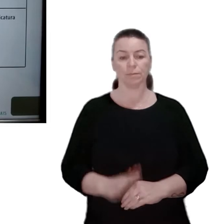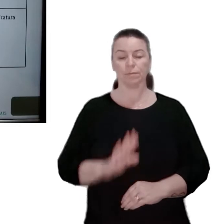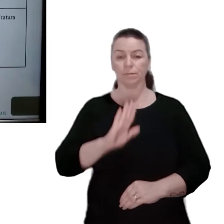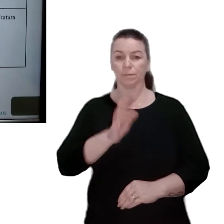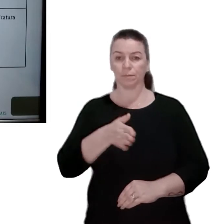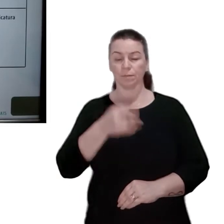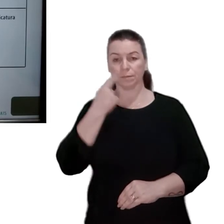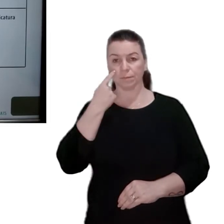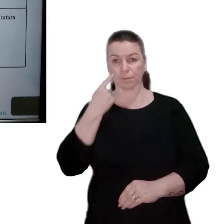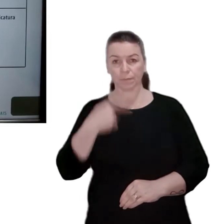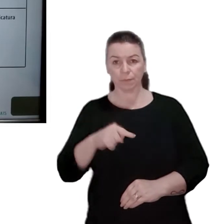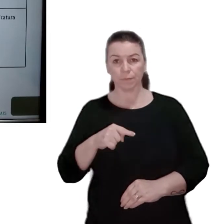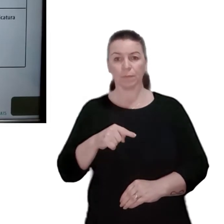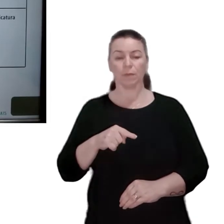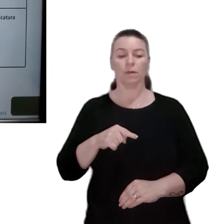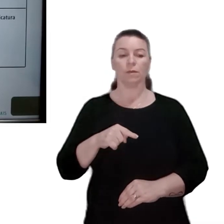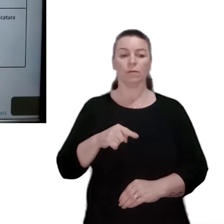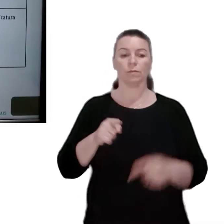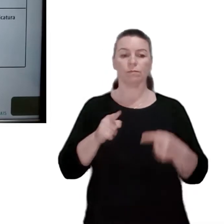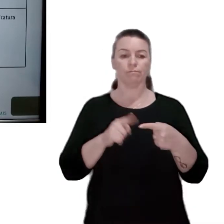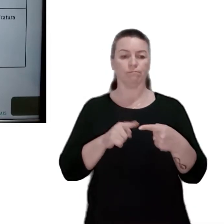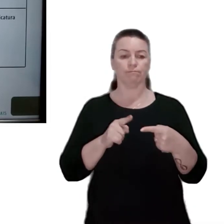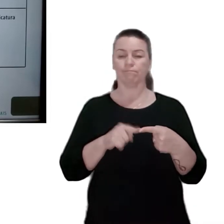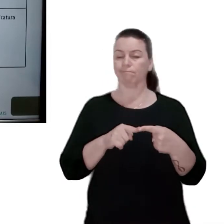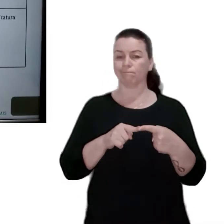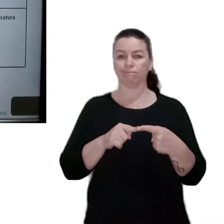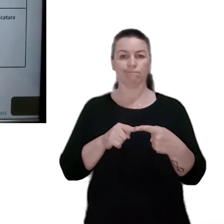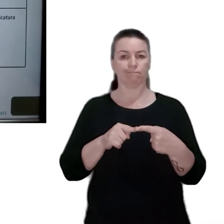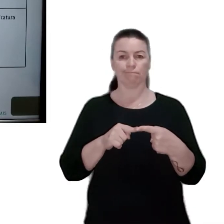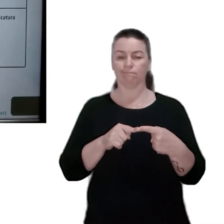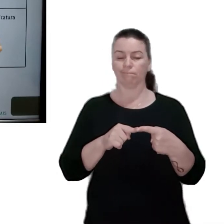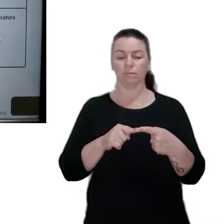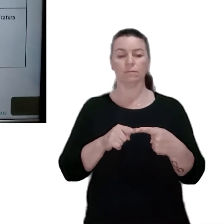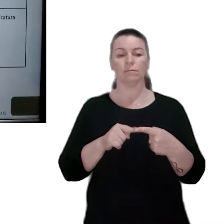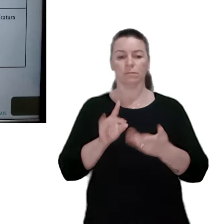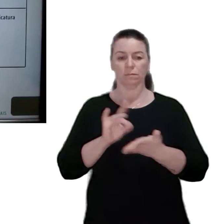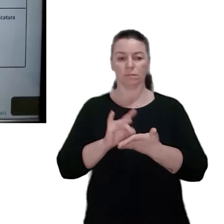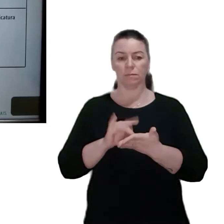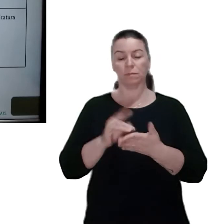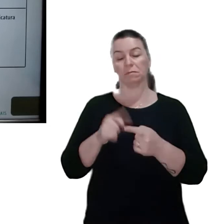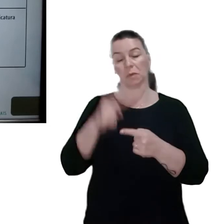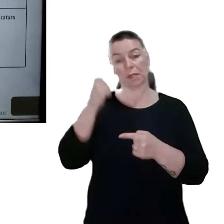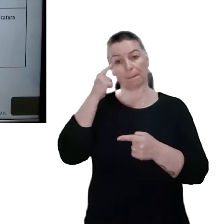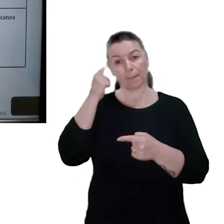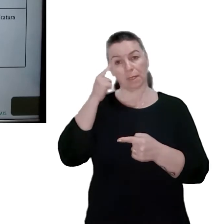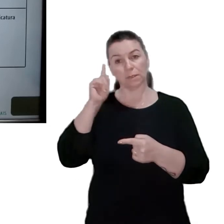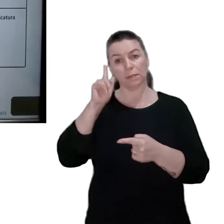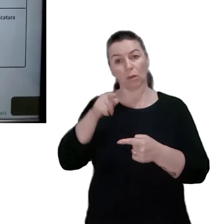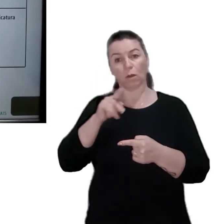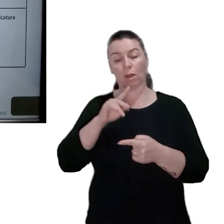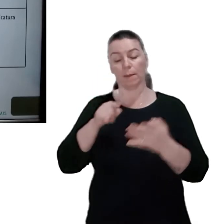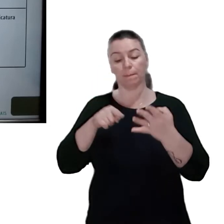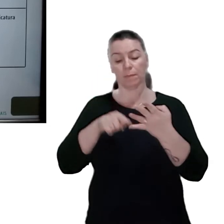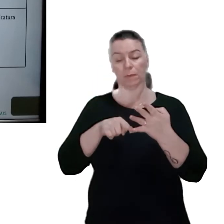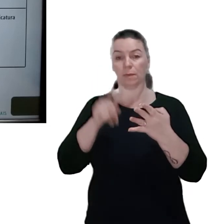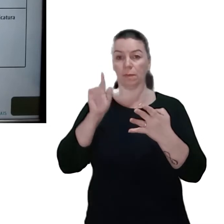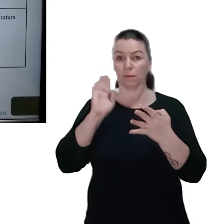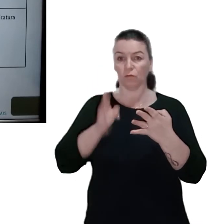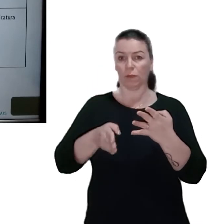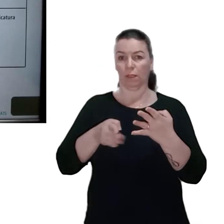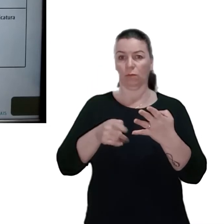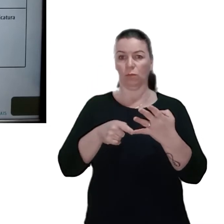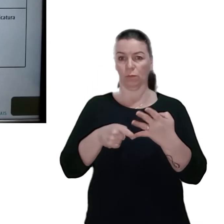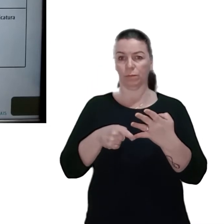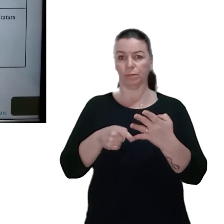temos declaração de Ana, não fui eu. De fato, considerando que foi Daniela, ela está declarando uma